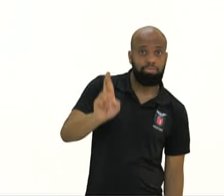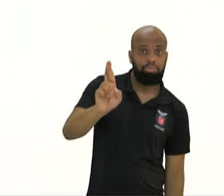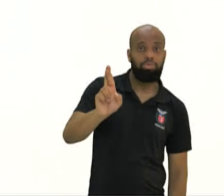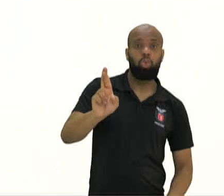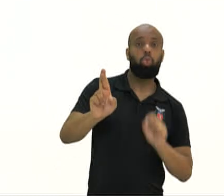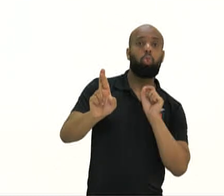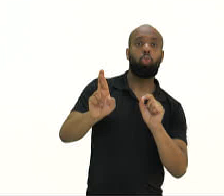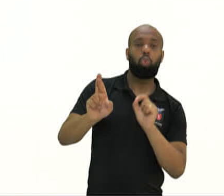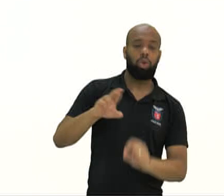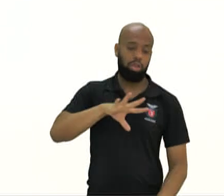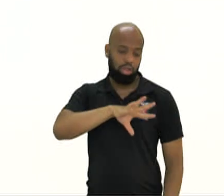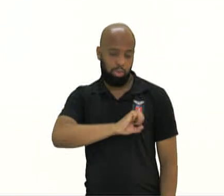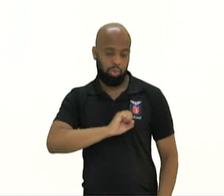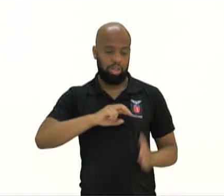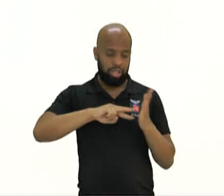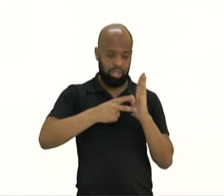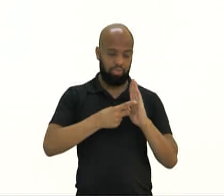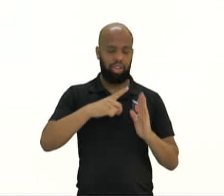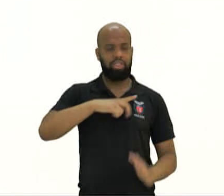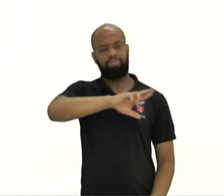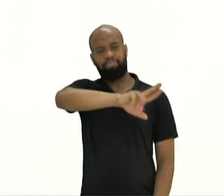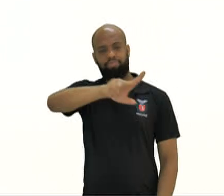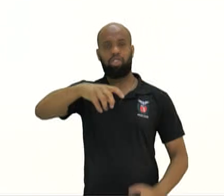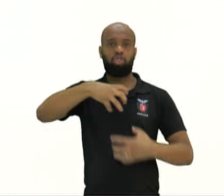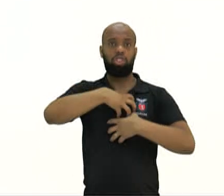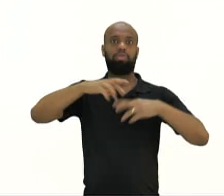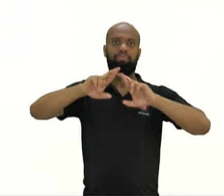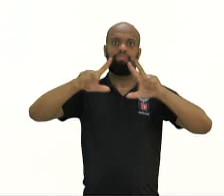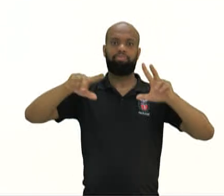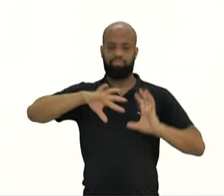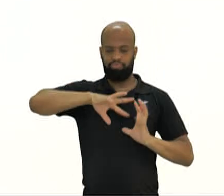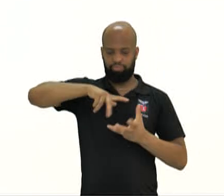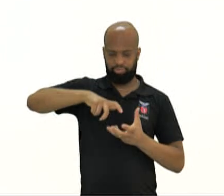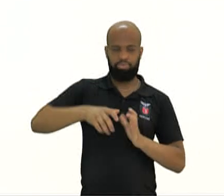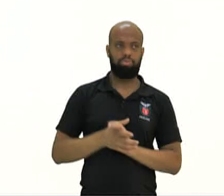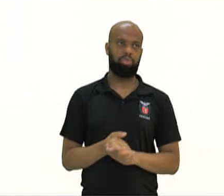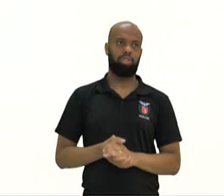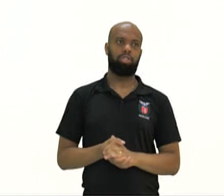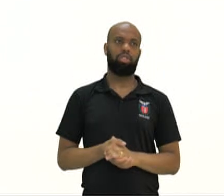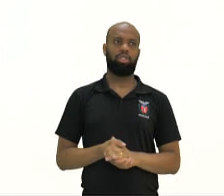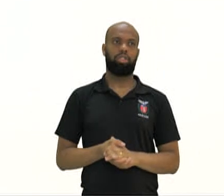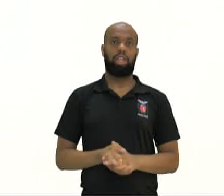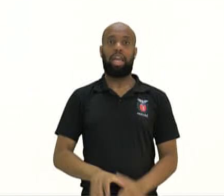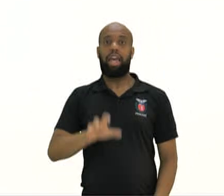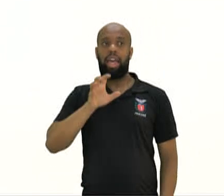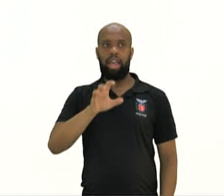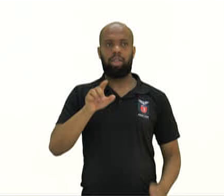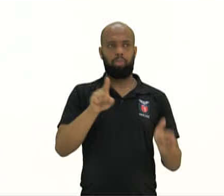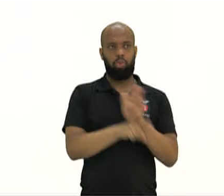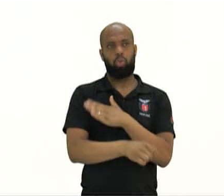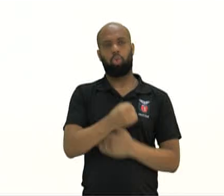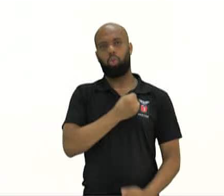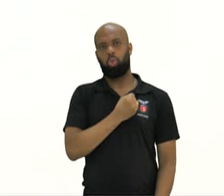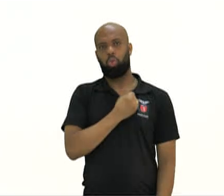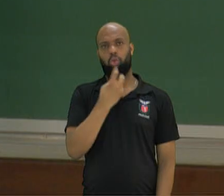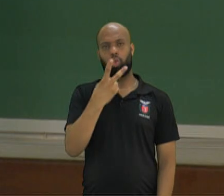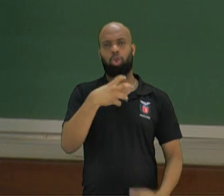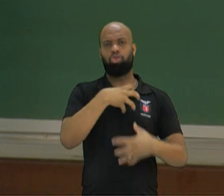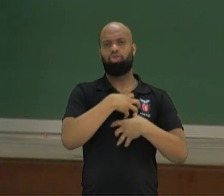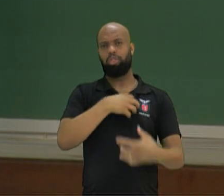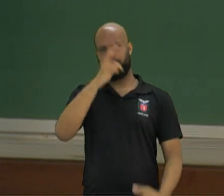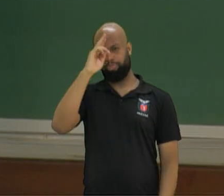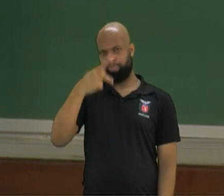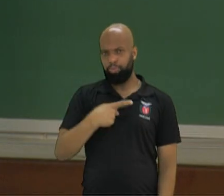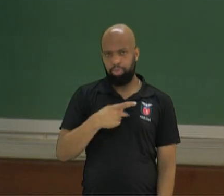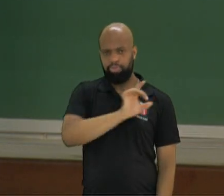que o amor significa em diferentes partes do mundo, ok? Então, aqui a número 2 é uma resposta um pouco mais pessoal, então